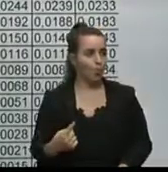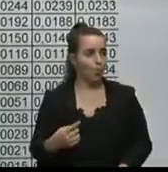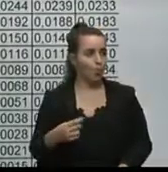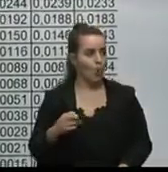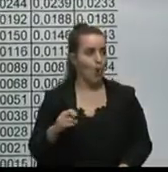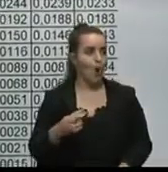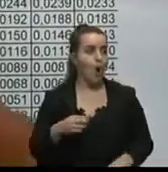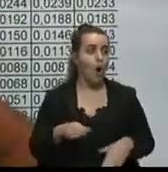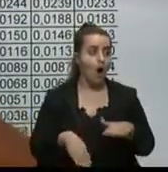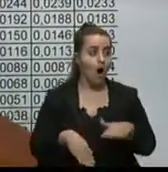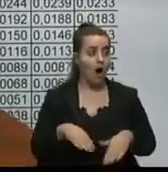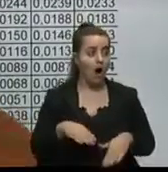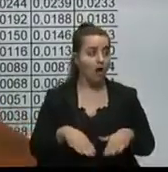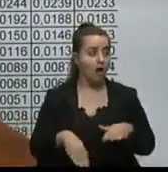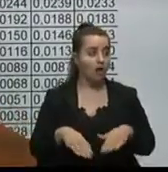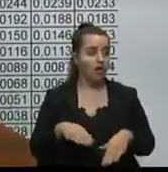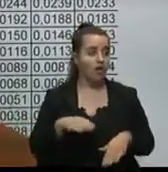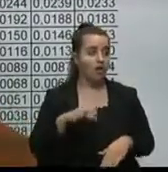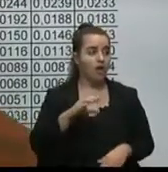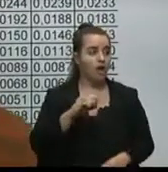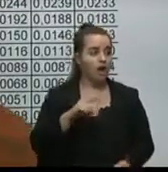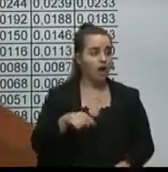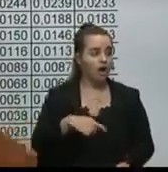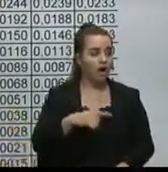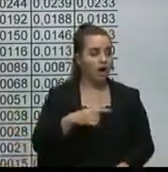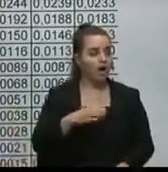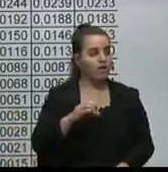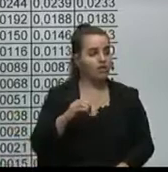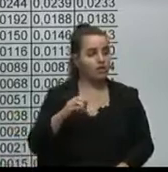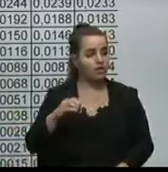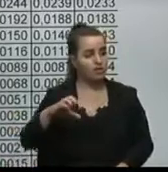Ou aproximadamente